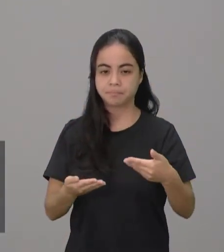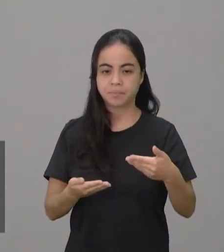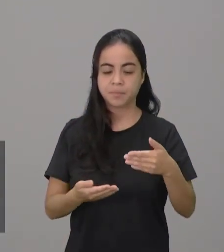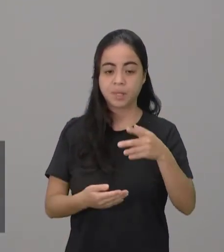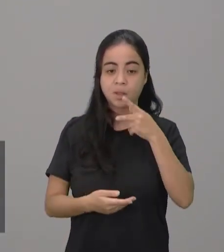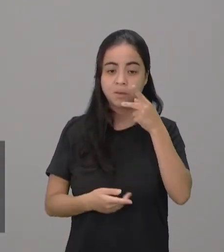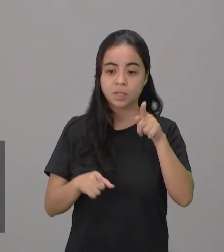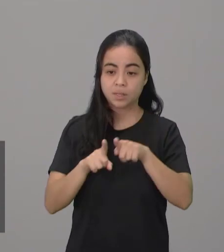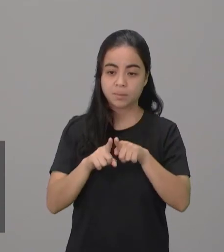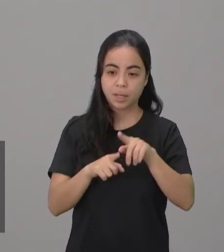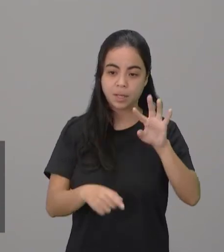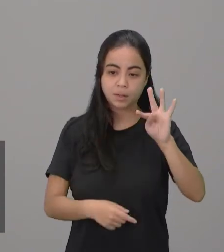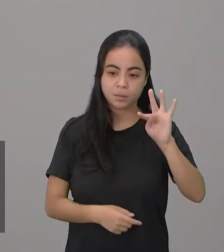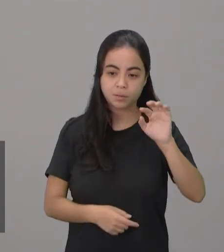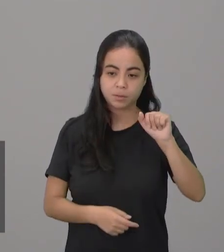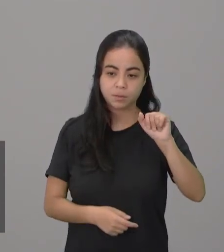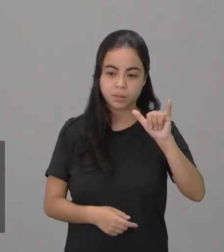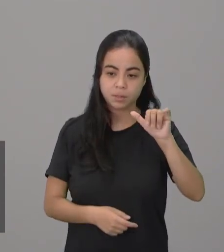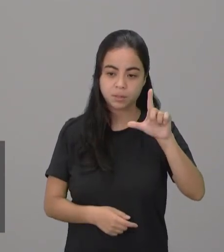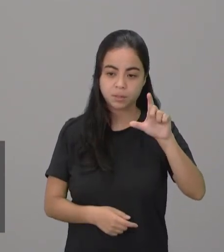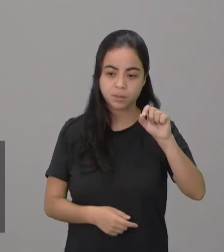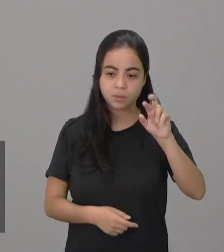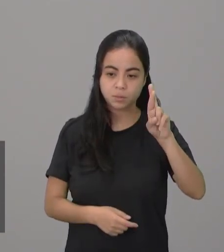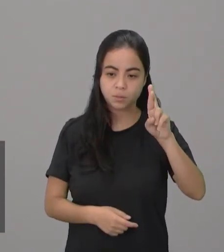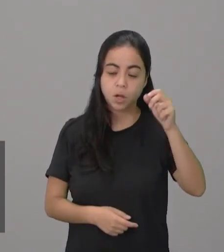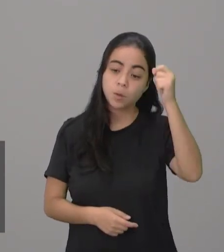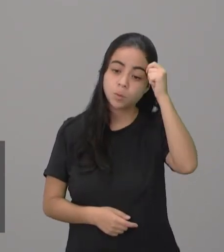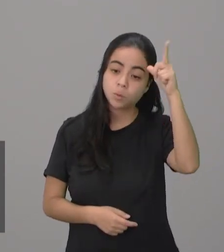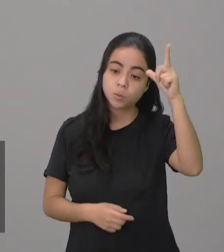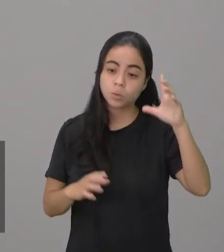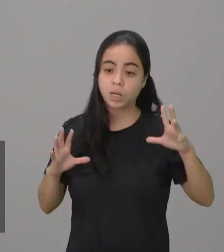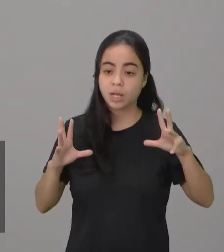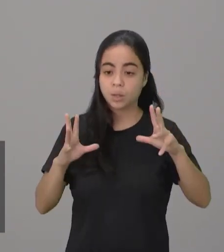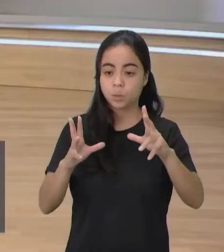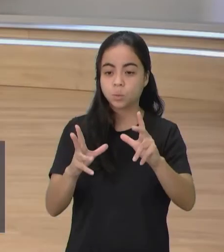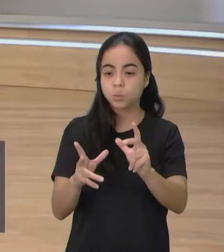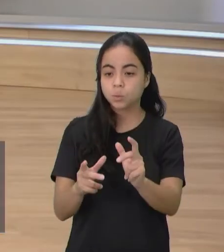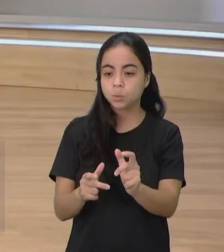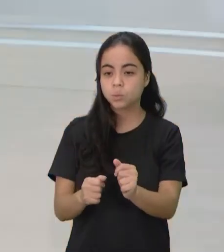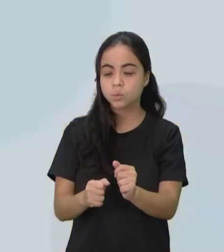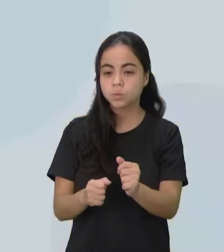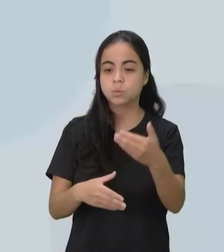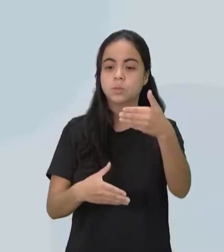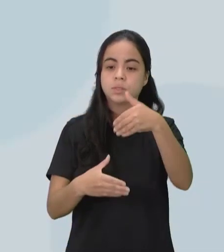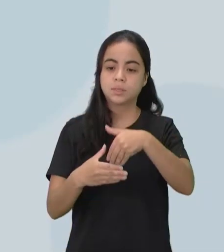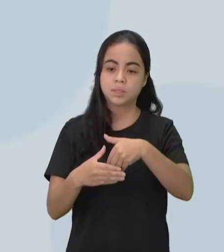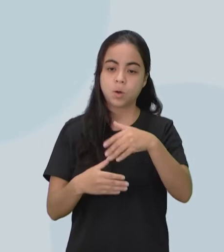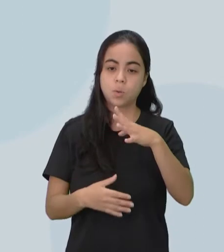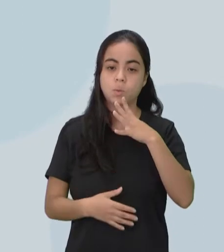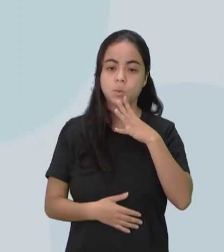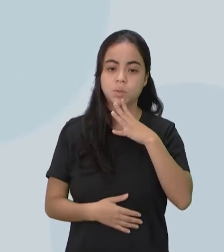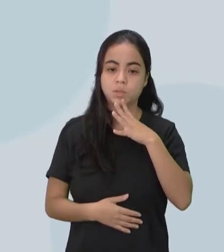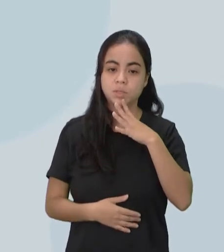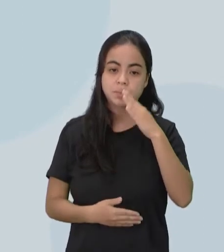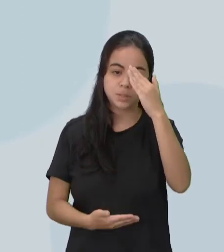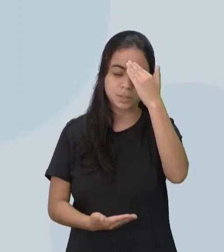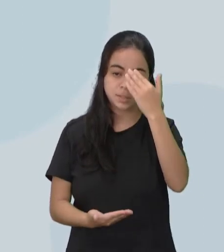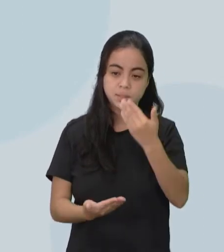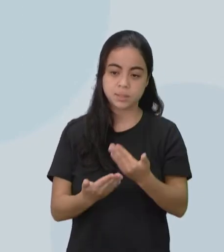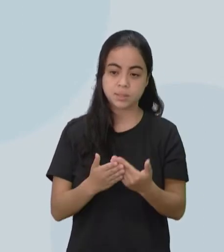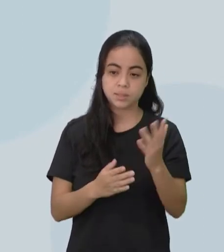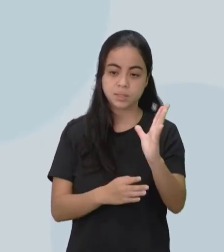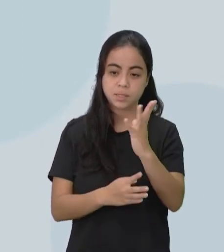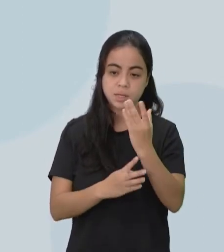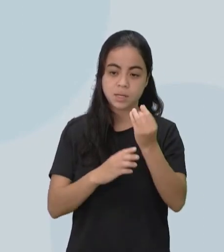do Edward Taylor, né? Que tem essa frase aí, a cultura é todo aquele complexo que inclui o conhecimento, as crenças, a